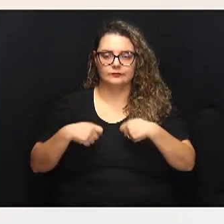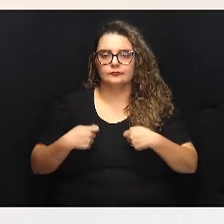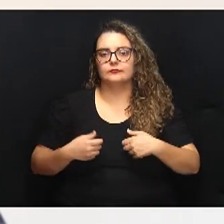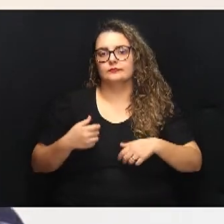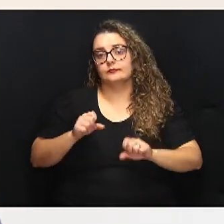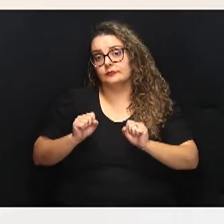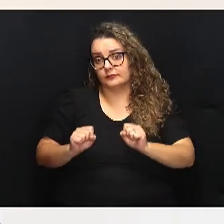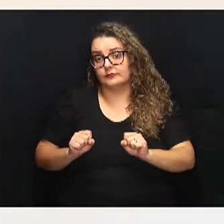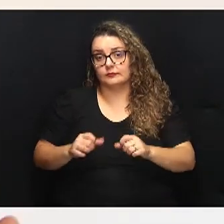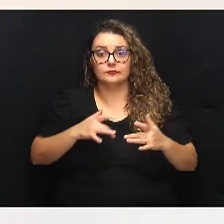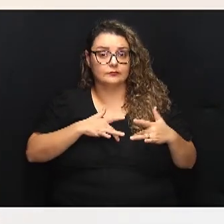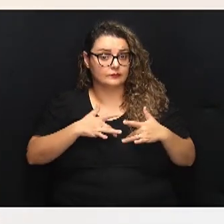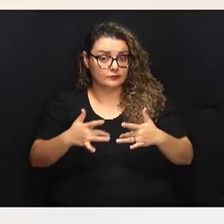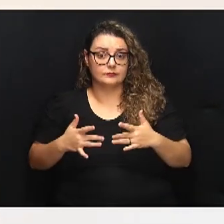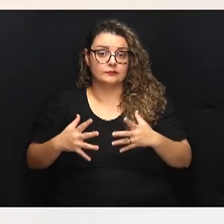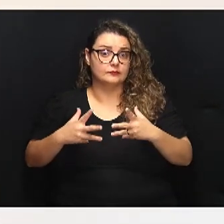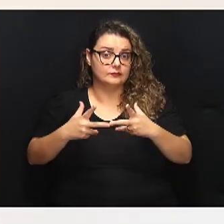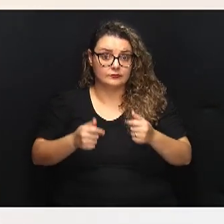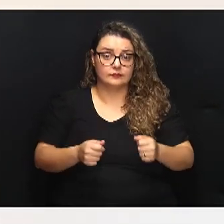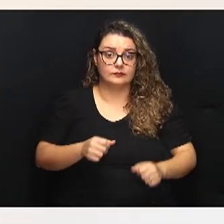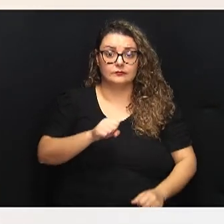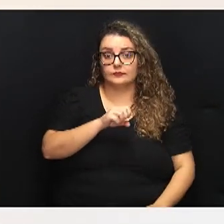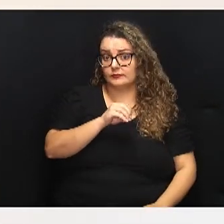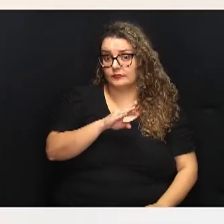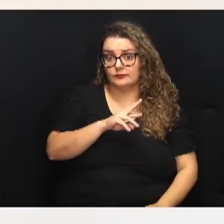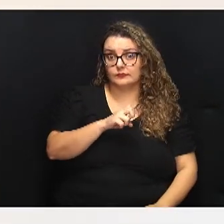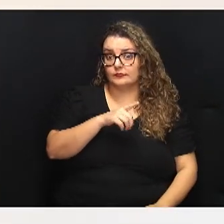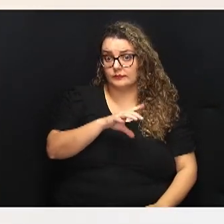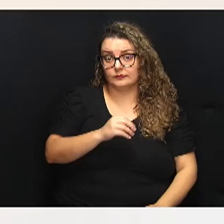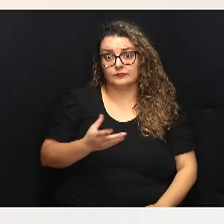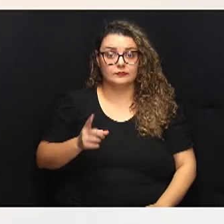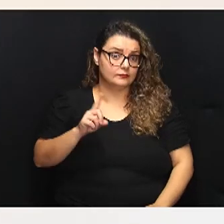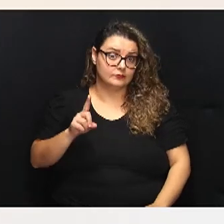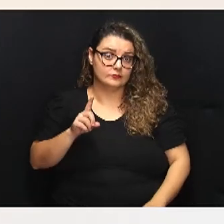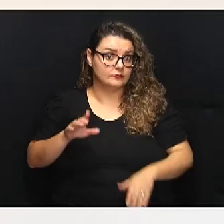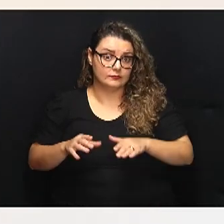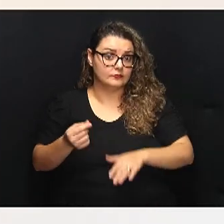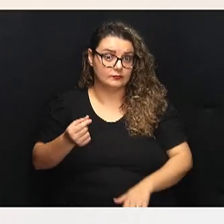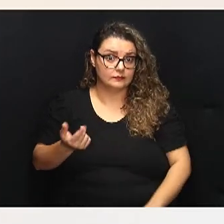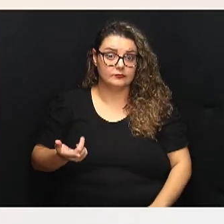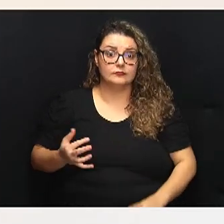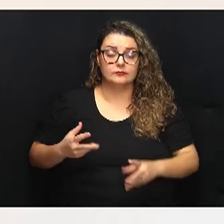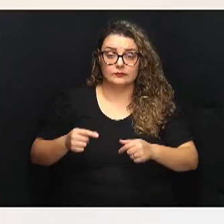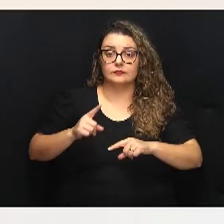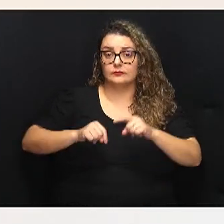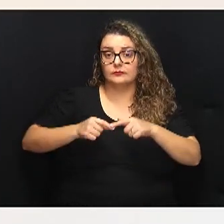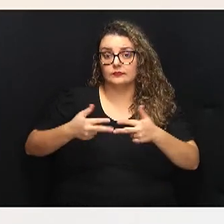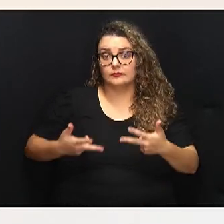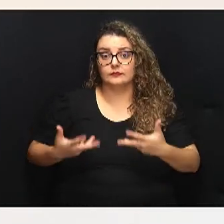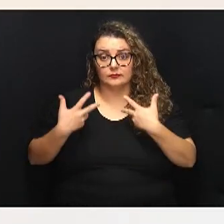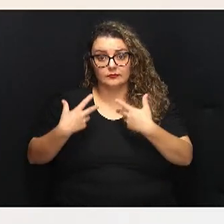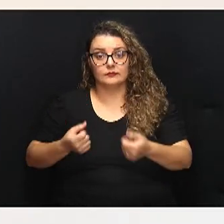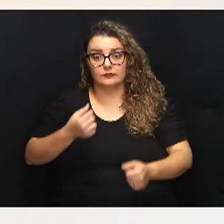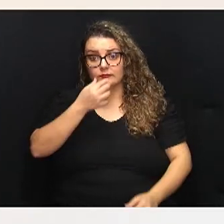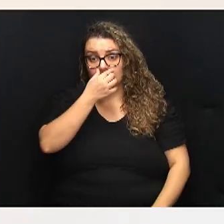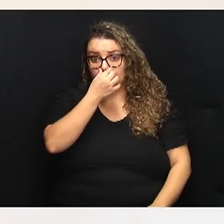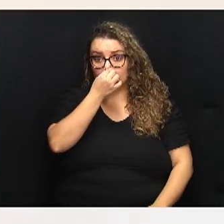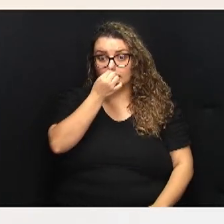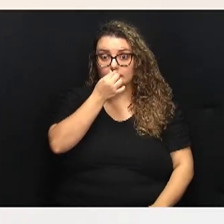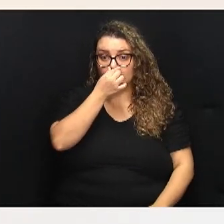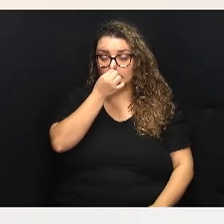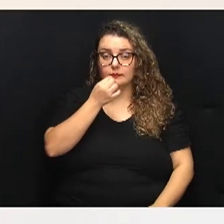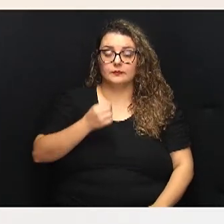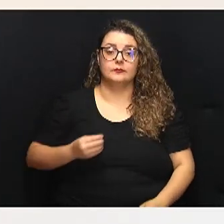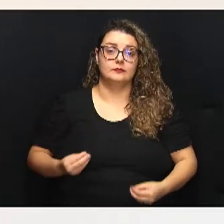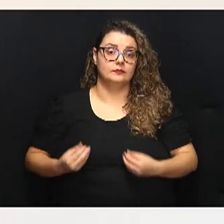fazer doação daquilo que está sobrando em casa, não necessariamente em dinheiro, né, mas todos esses artigos que a gente recebe, né, para